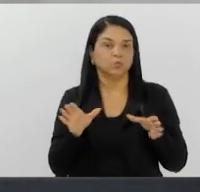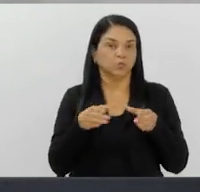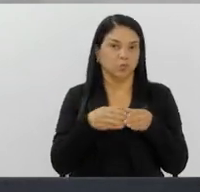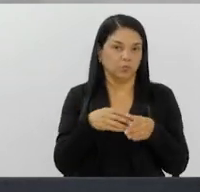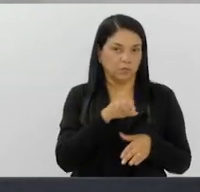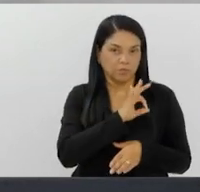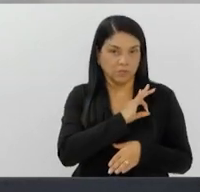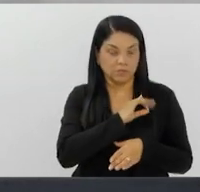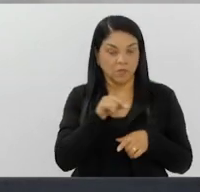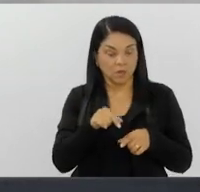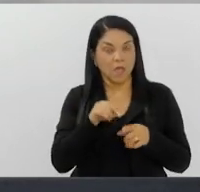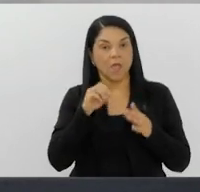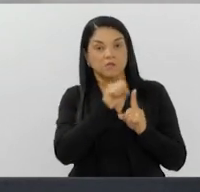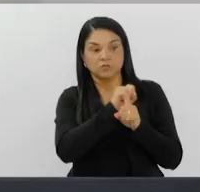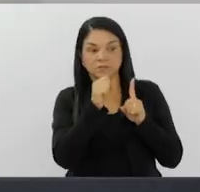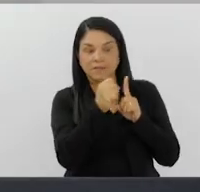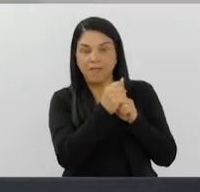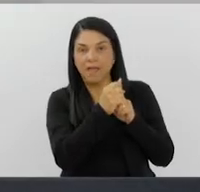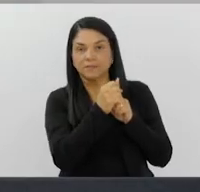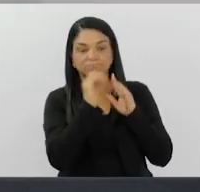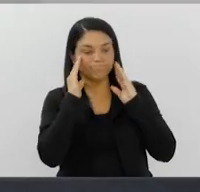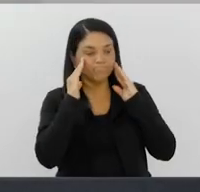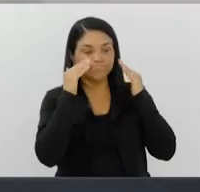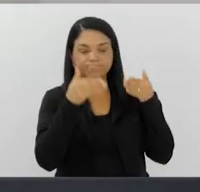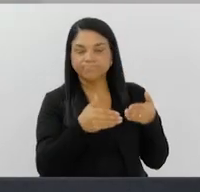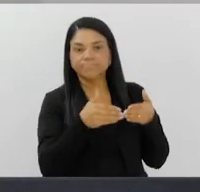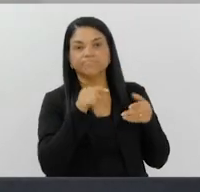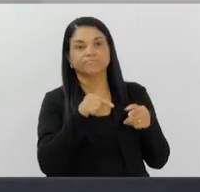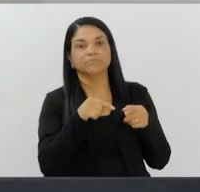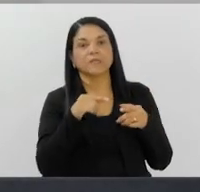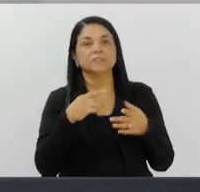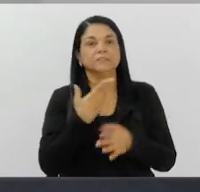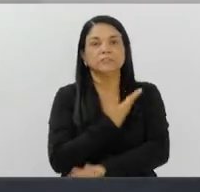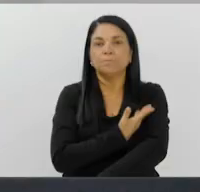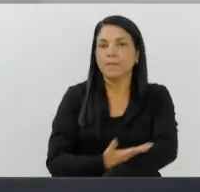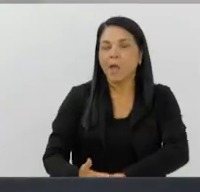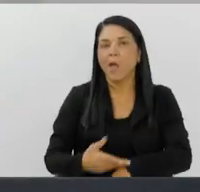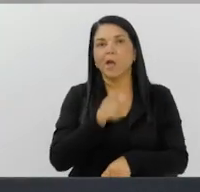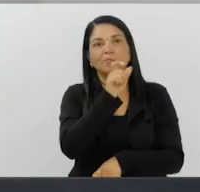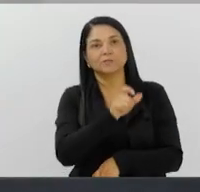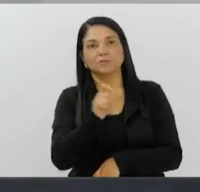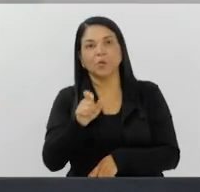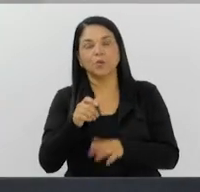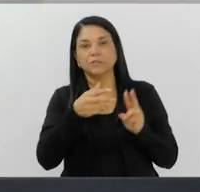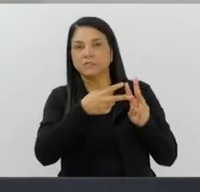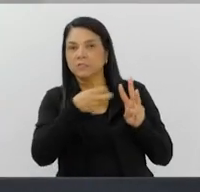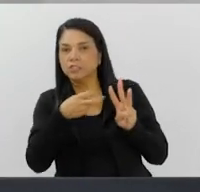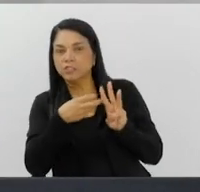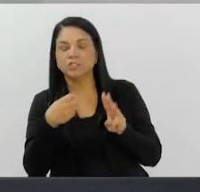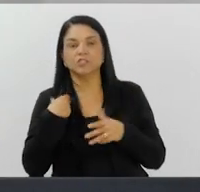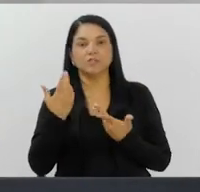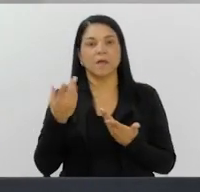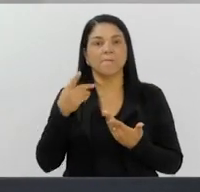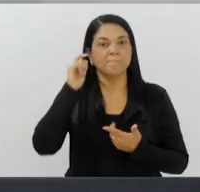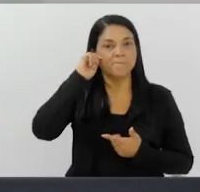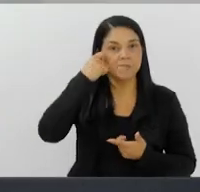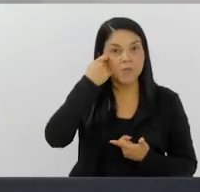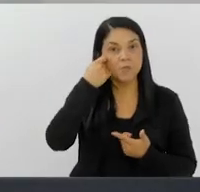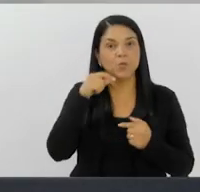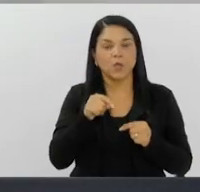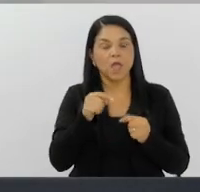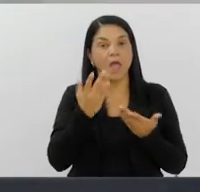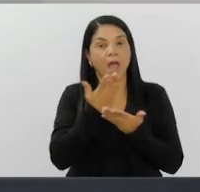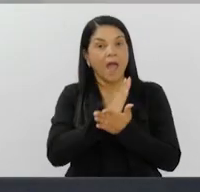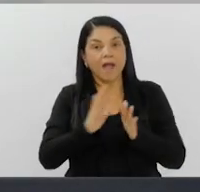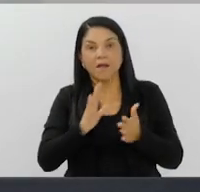é uma meta prioritária Nossa de todos e todas de negros brancos indígenas e diversas outras etnias a eliminação do